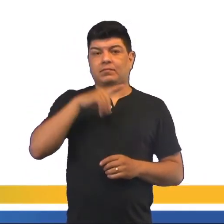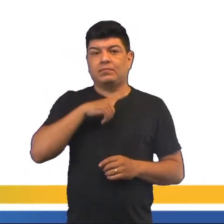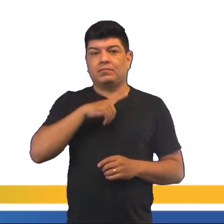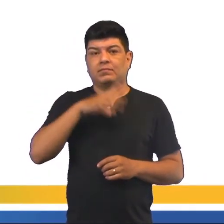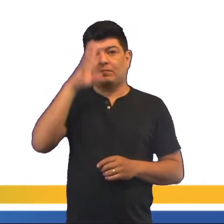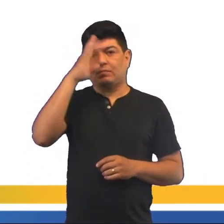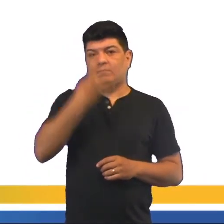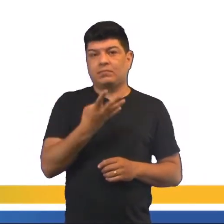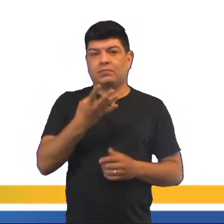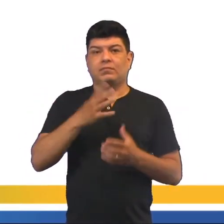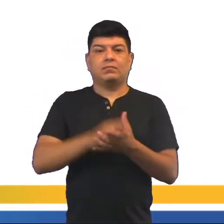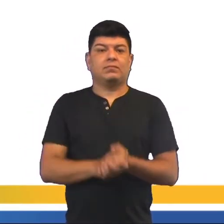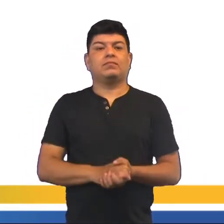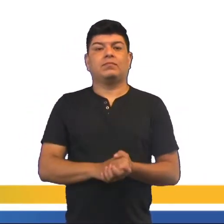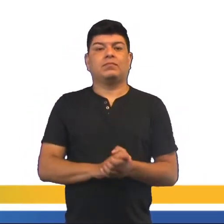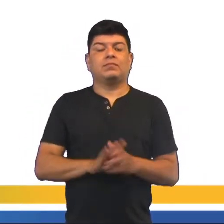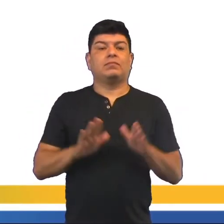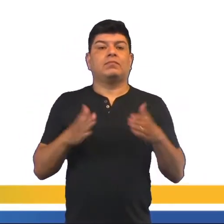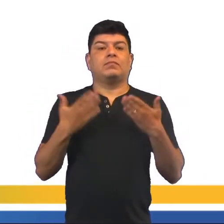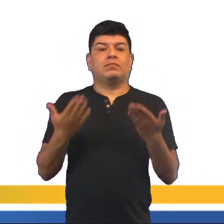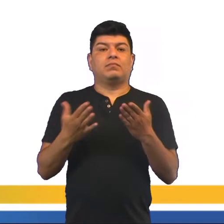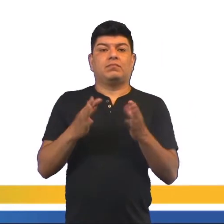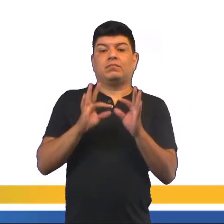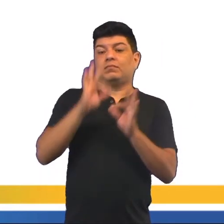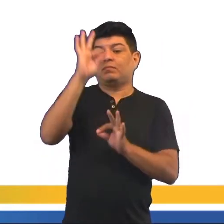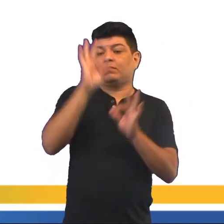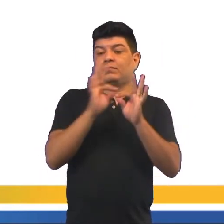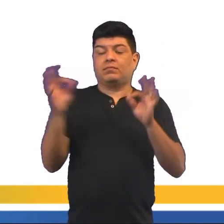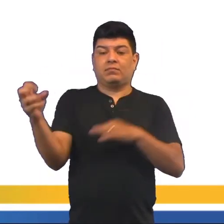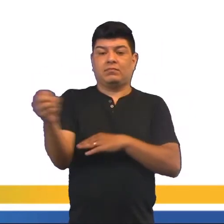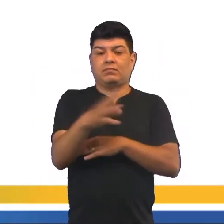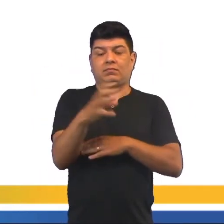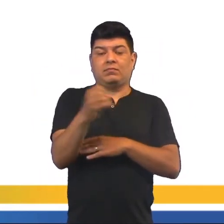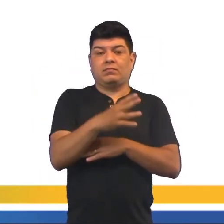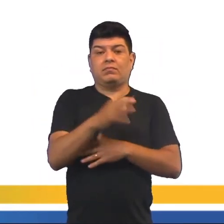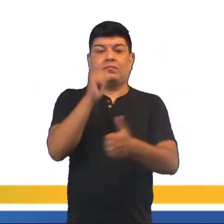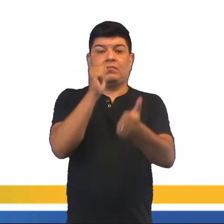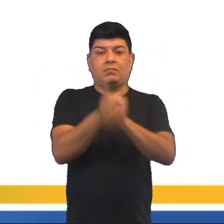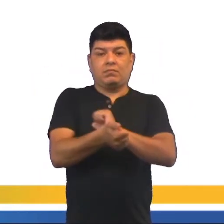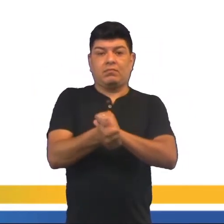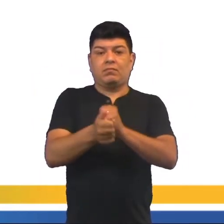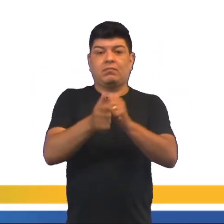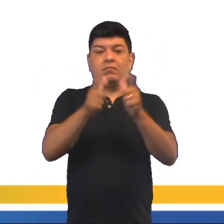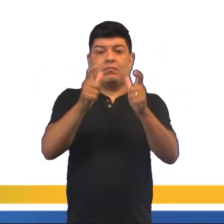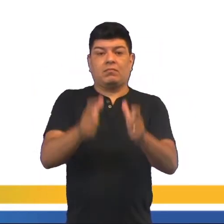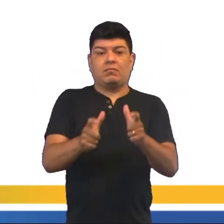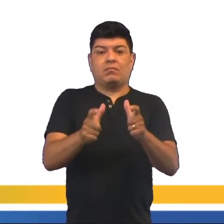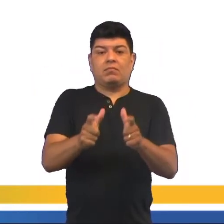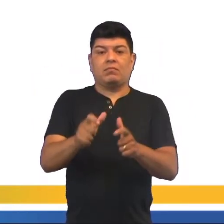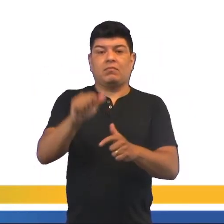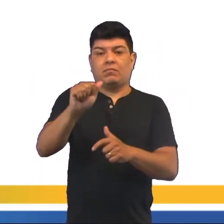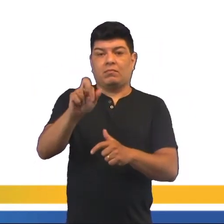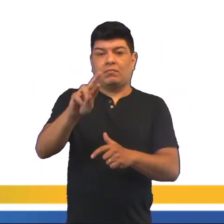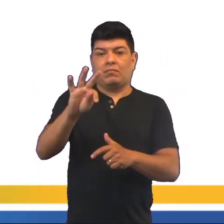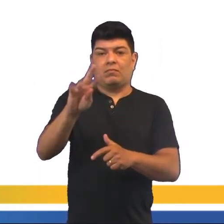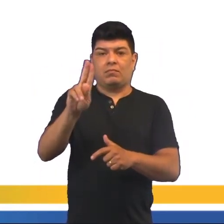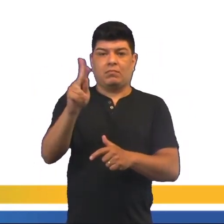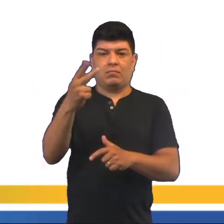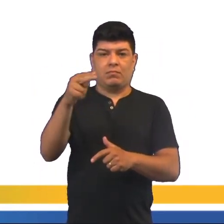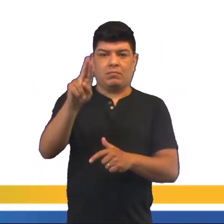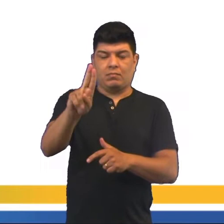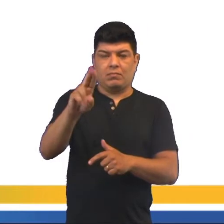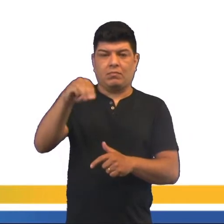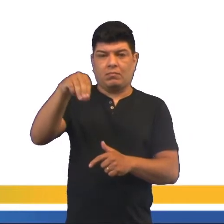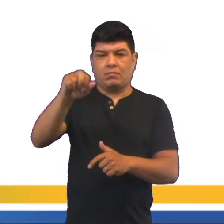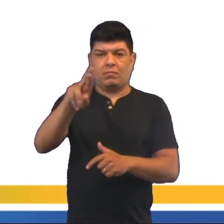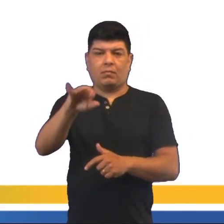para descobrir quais as dimensões da nova quadra, Arthur e Maria usaram as